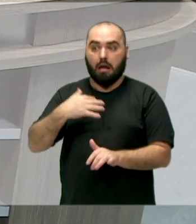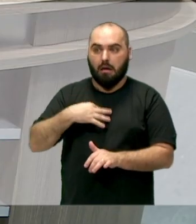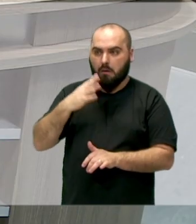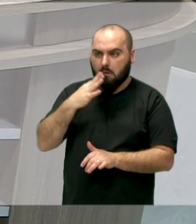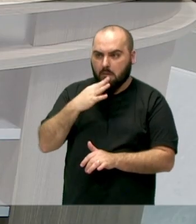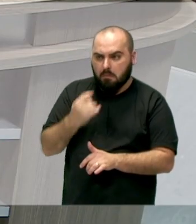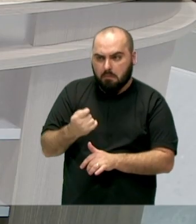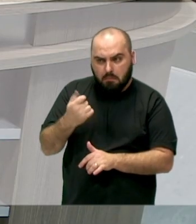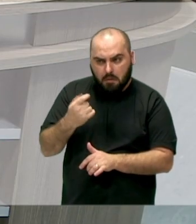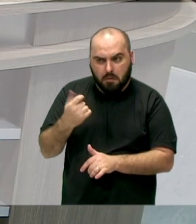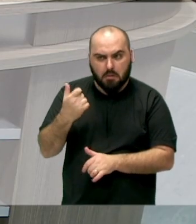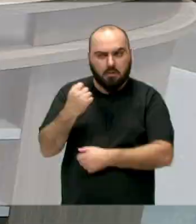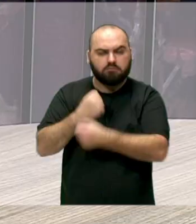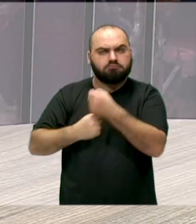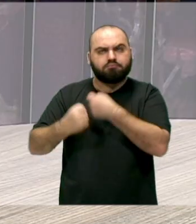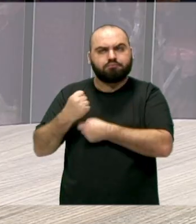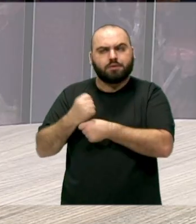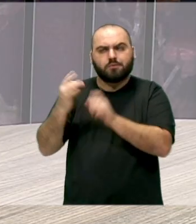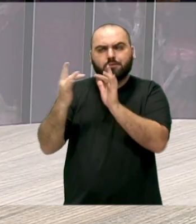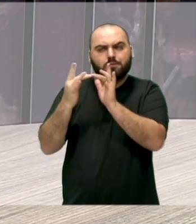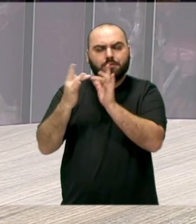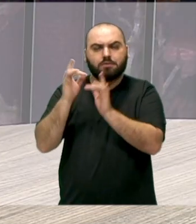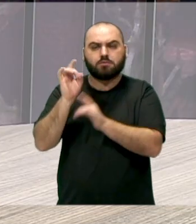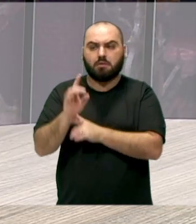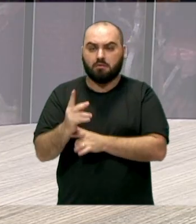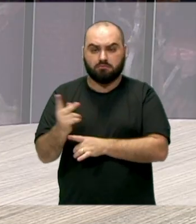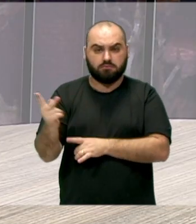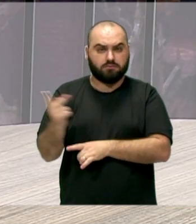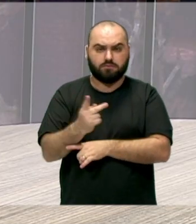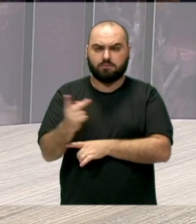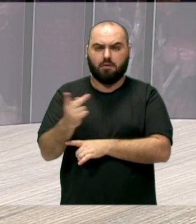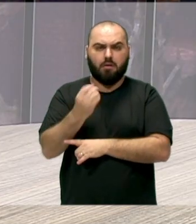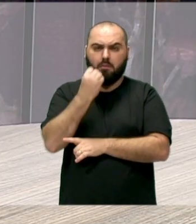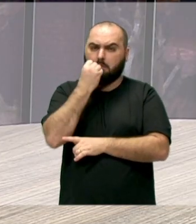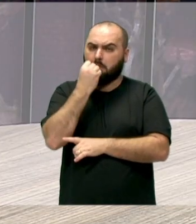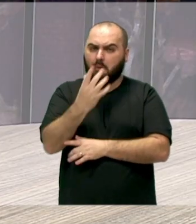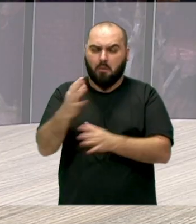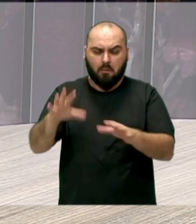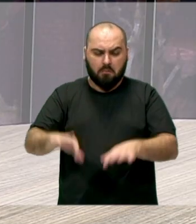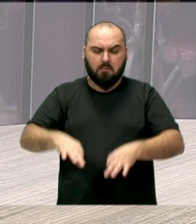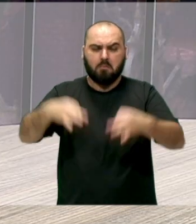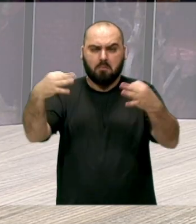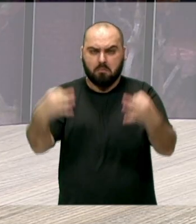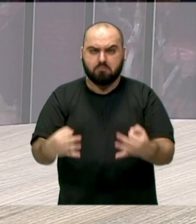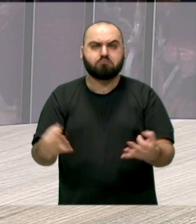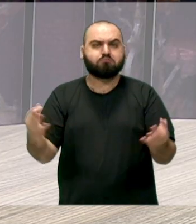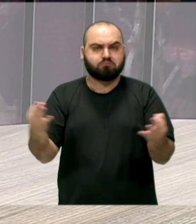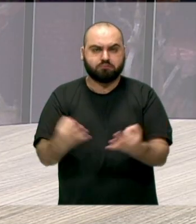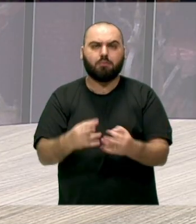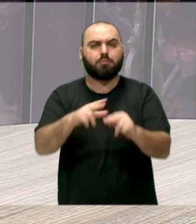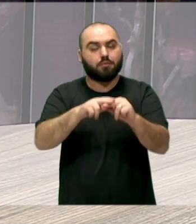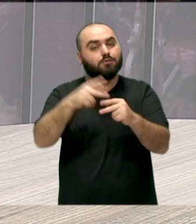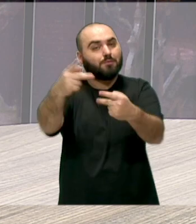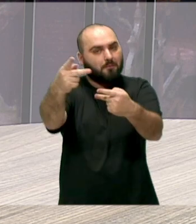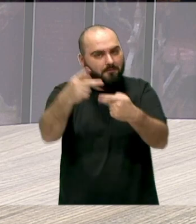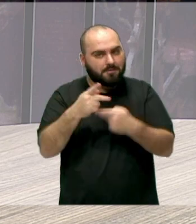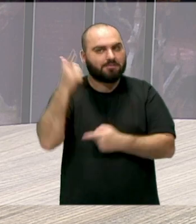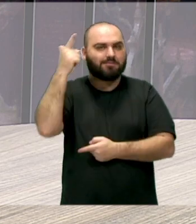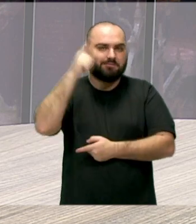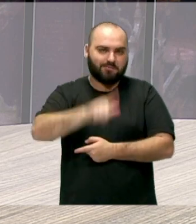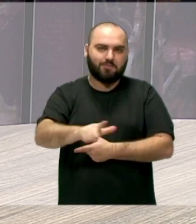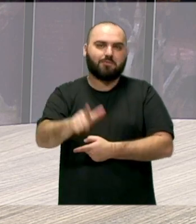pouco até ano passado, e nossa, eles são muito bons, então fica mais um convite aí para